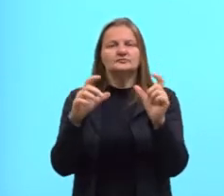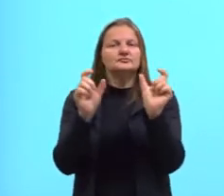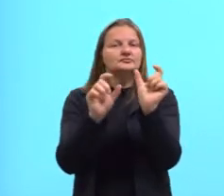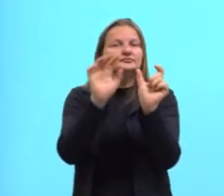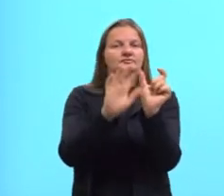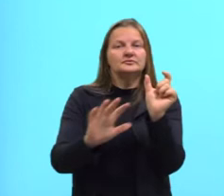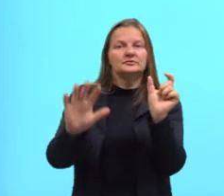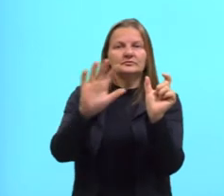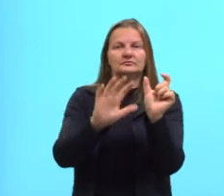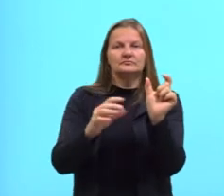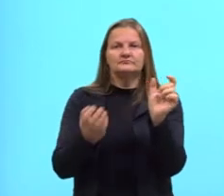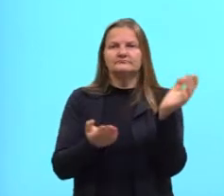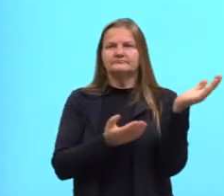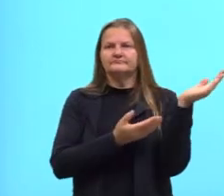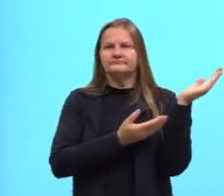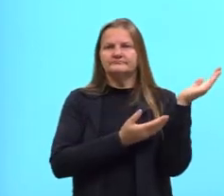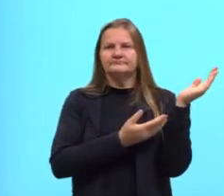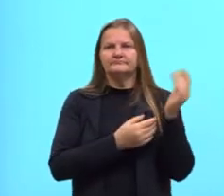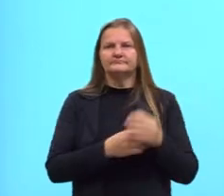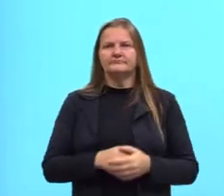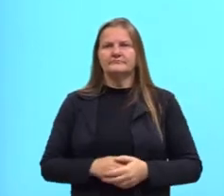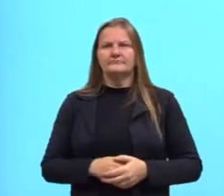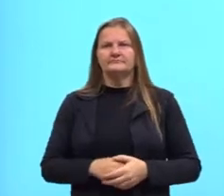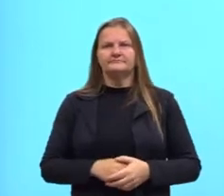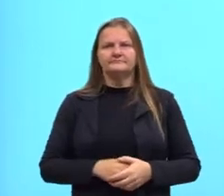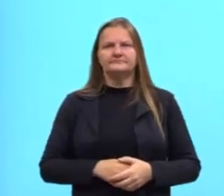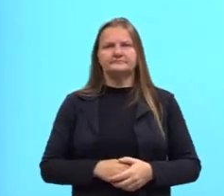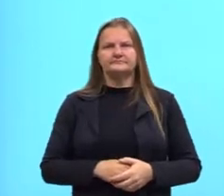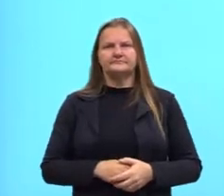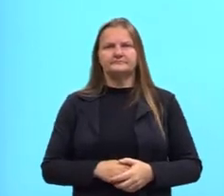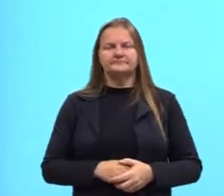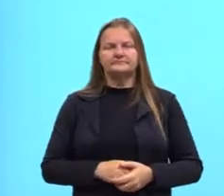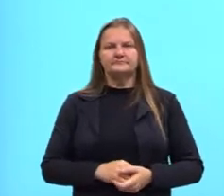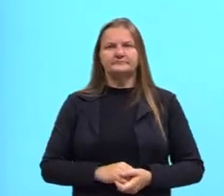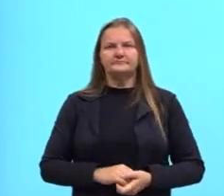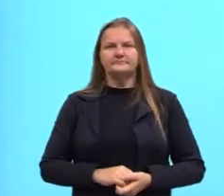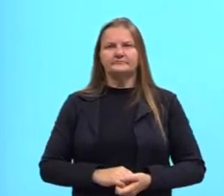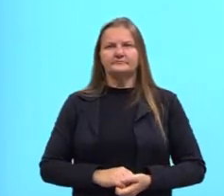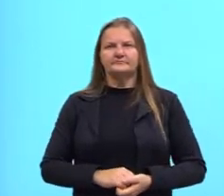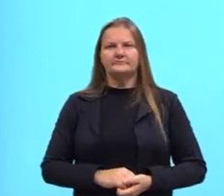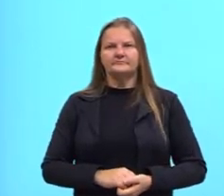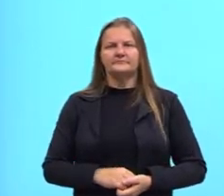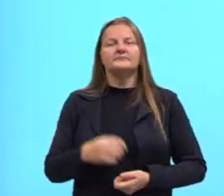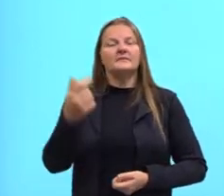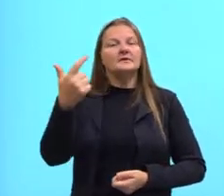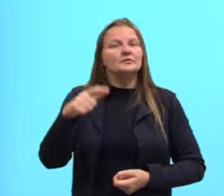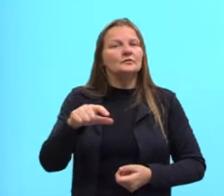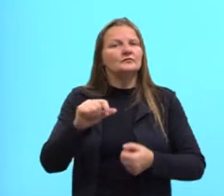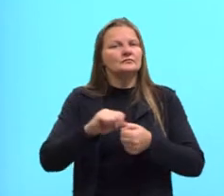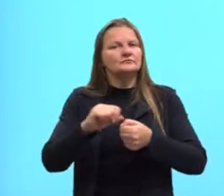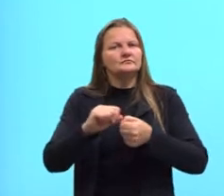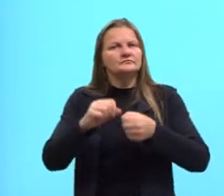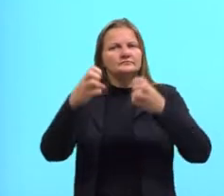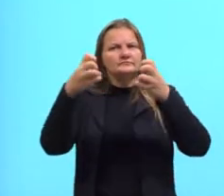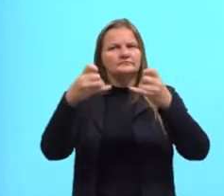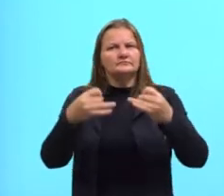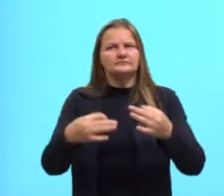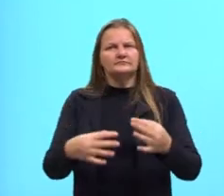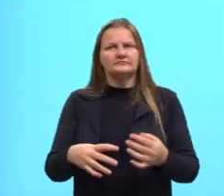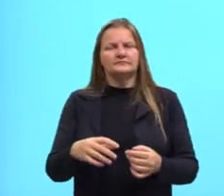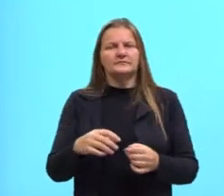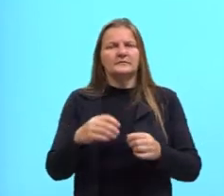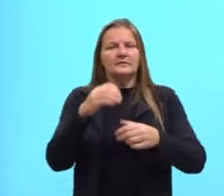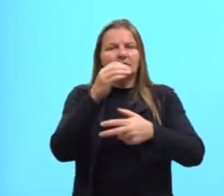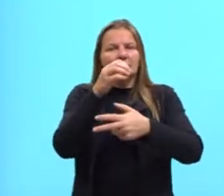eu trouxe essa questão justamente para trabalhar com vocês essa fórmula de novo quando nós trabalhamos as